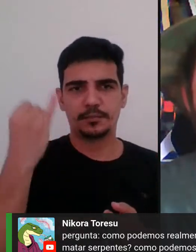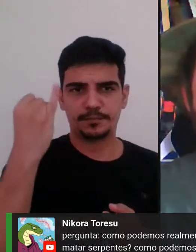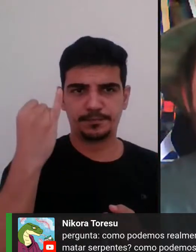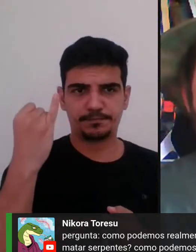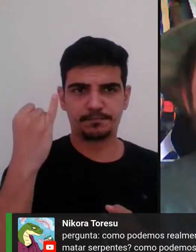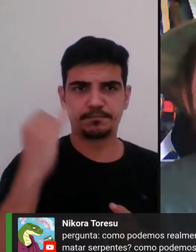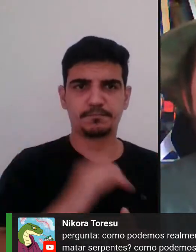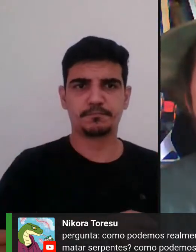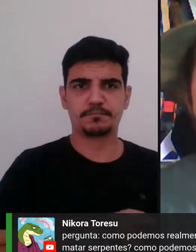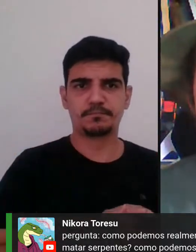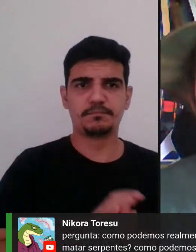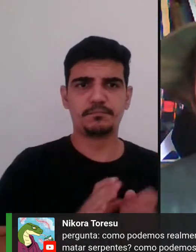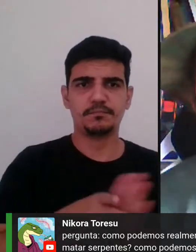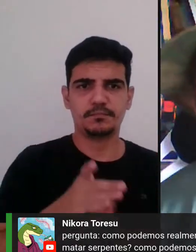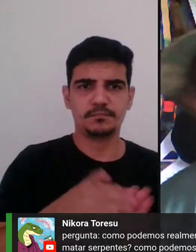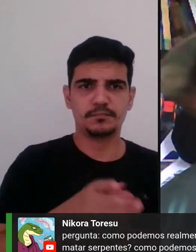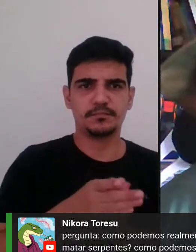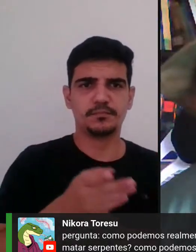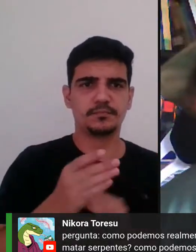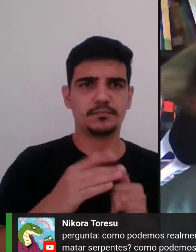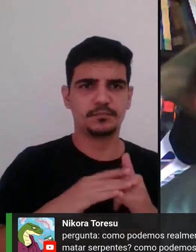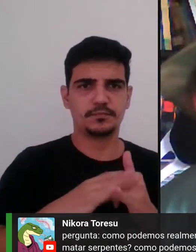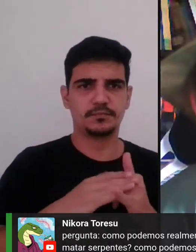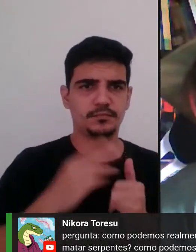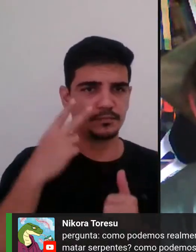informações positivas.